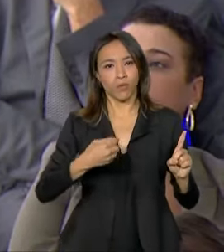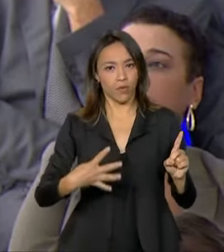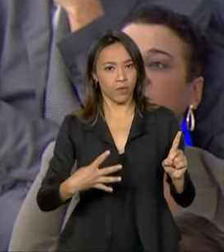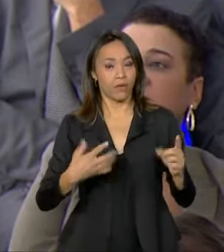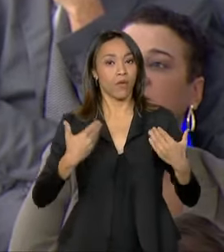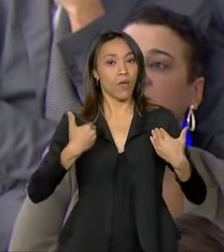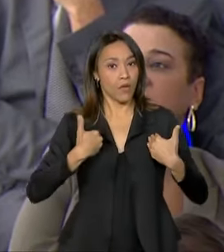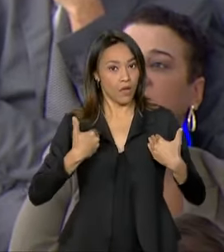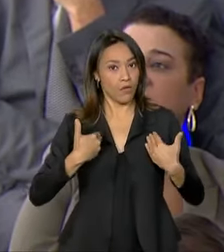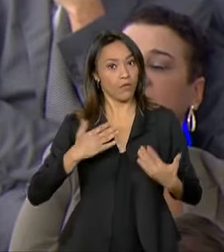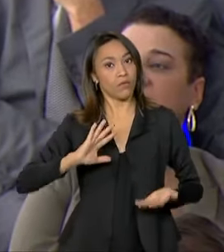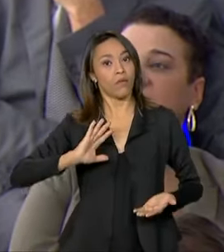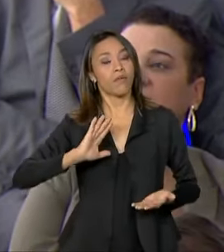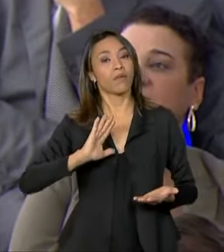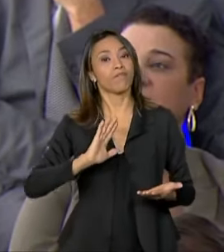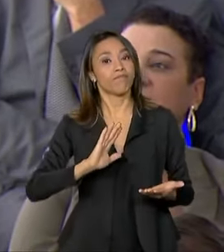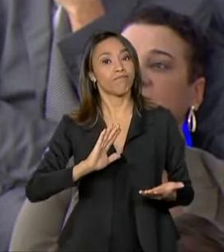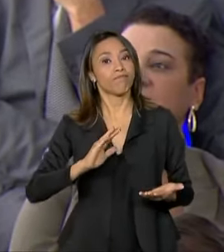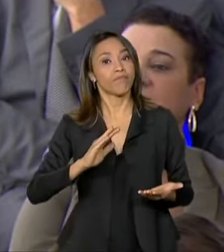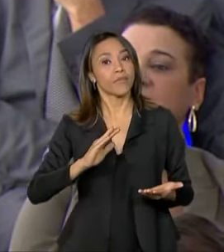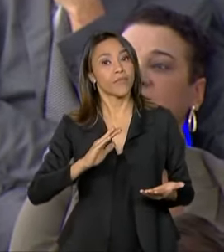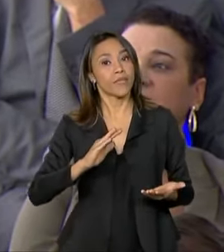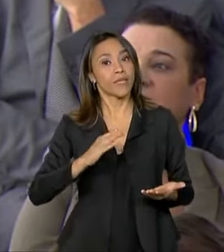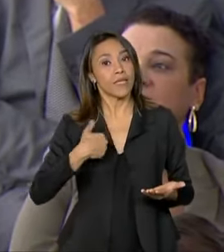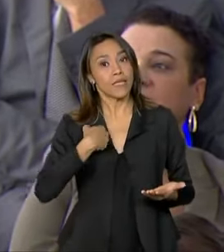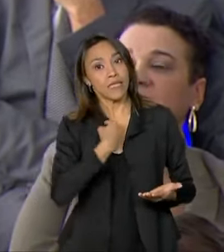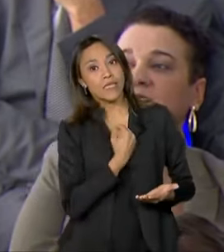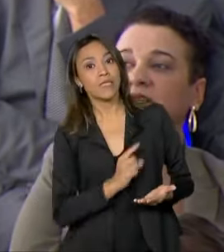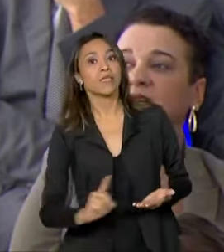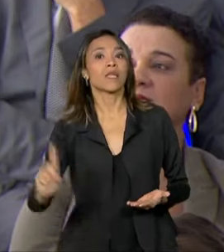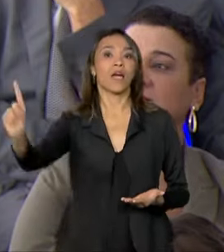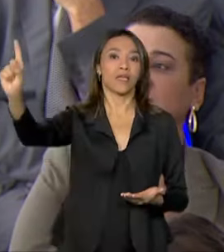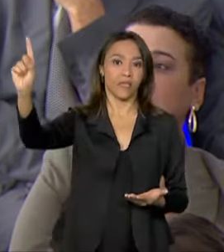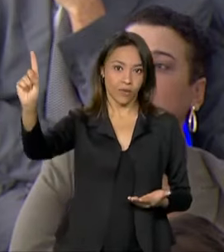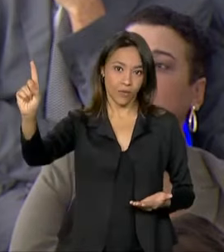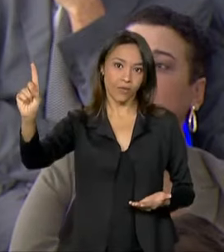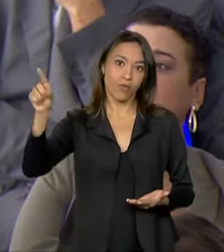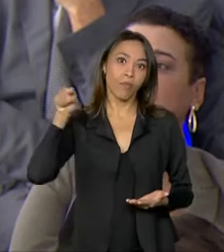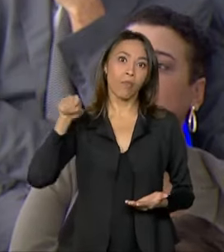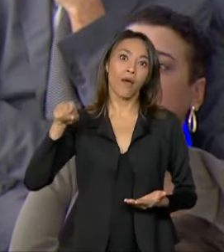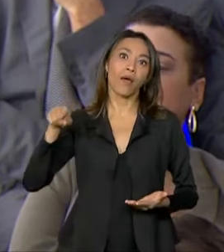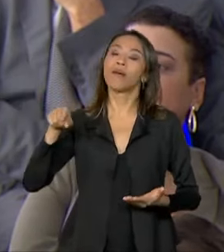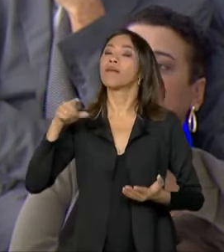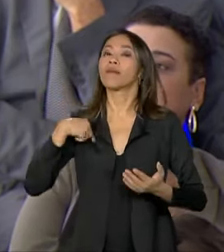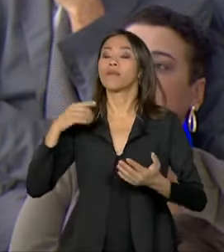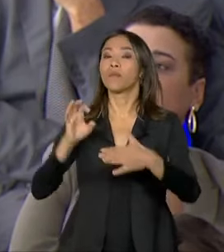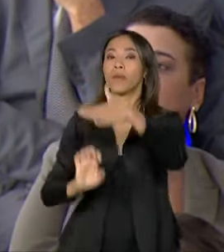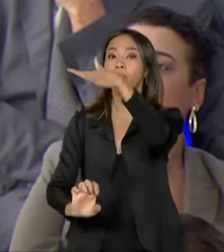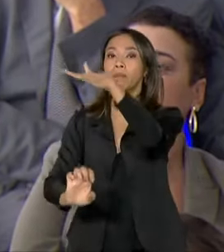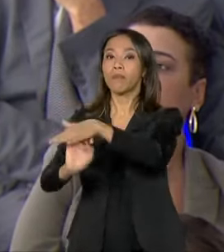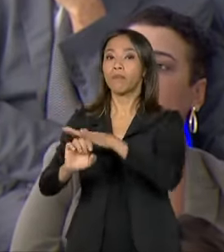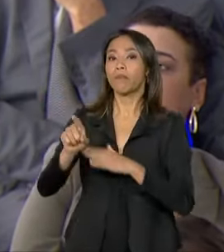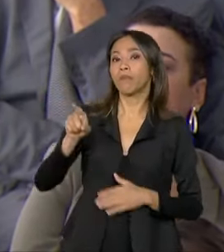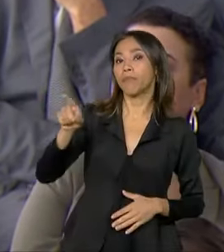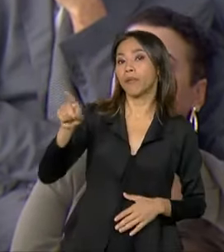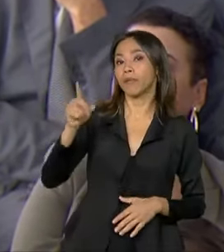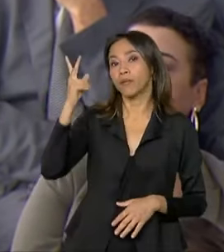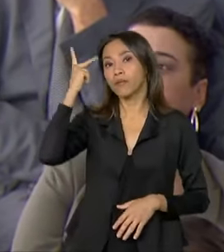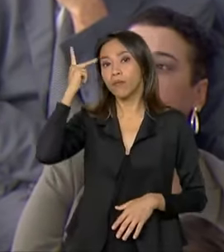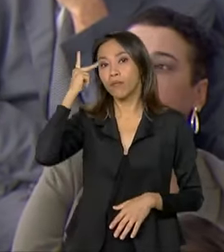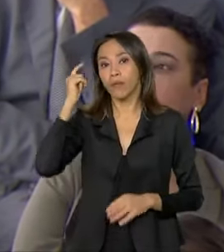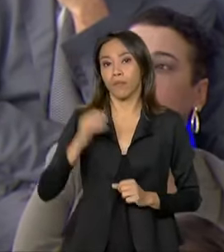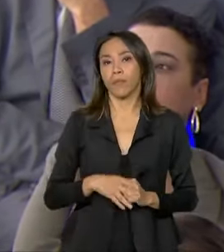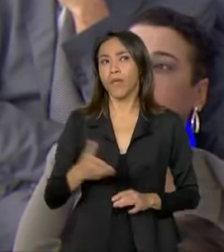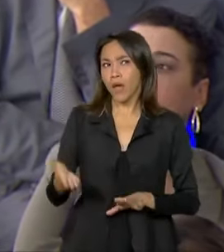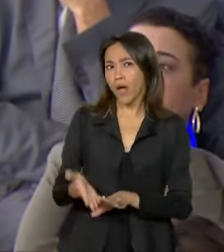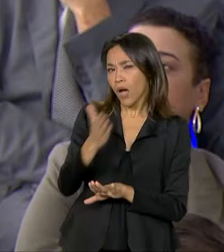estava saindo para ir fazer um ato na Ford, lá em São Paulo. E eu tinha tido uma conversa com o